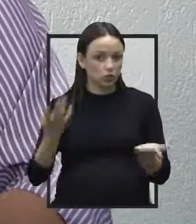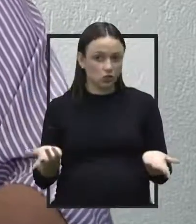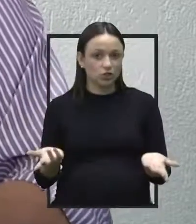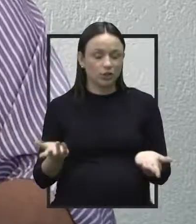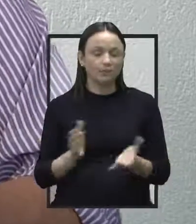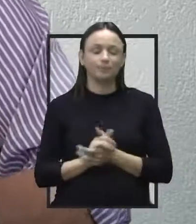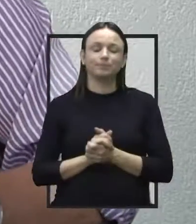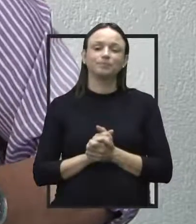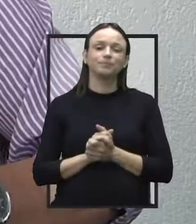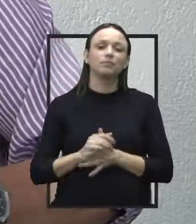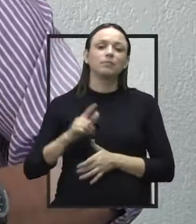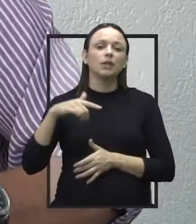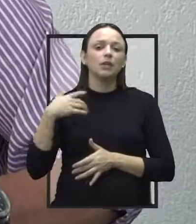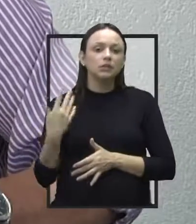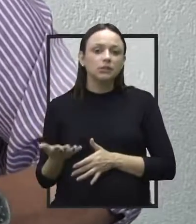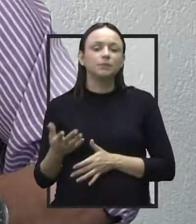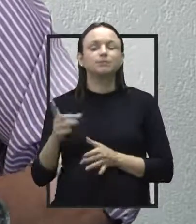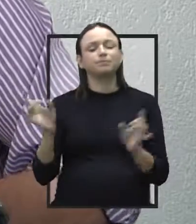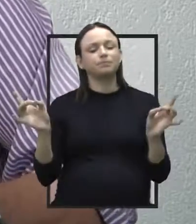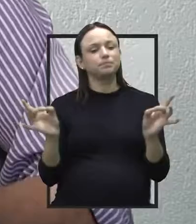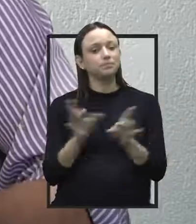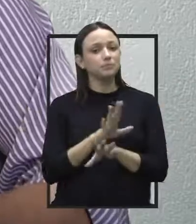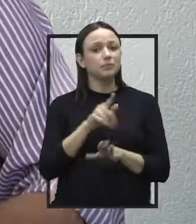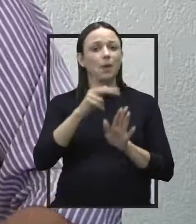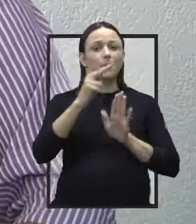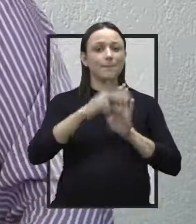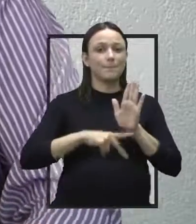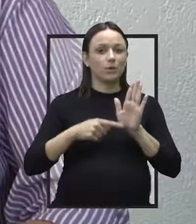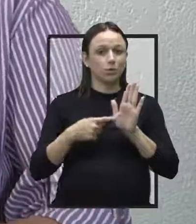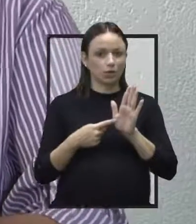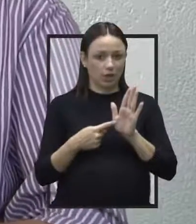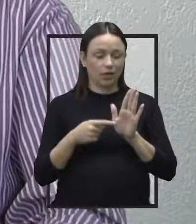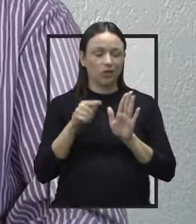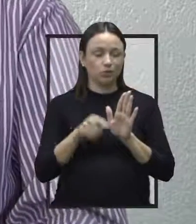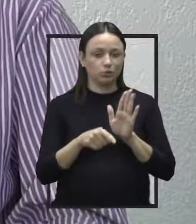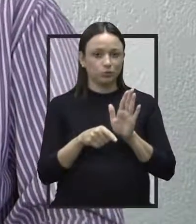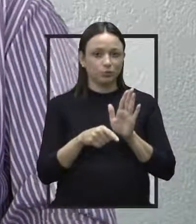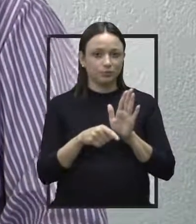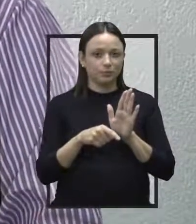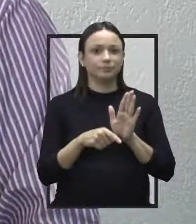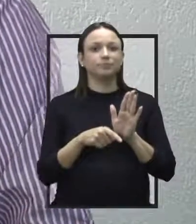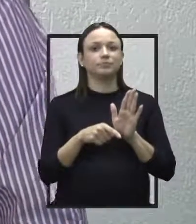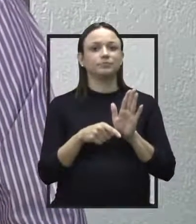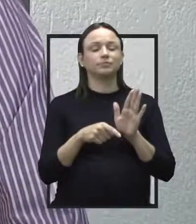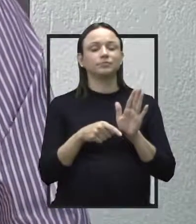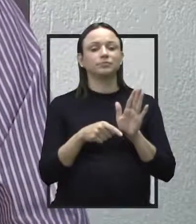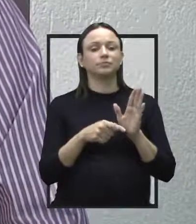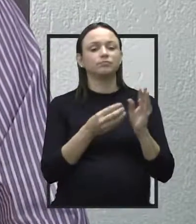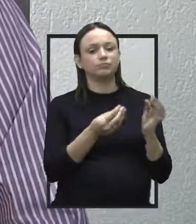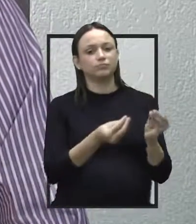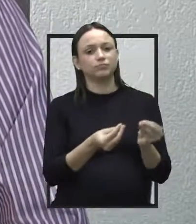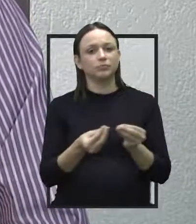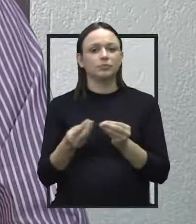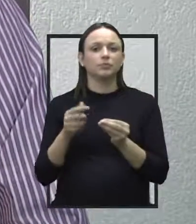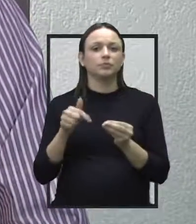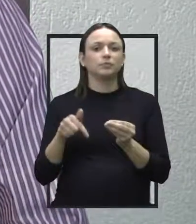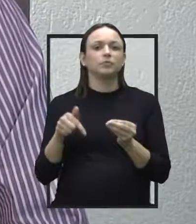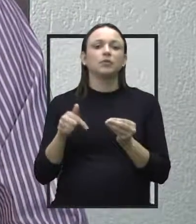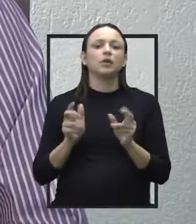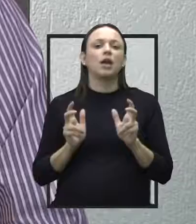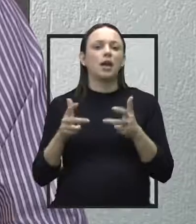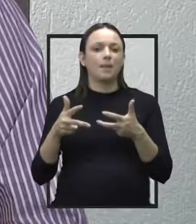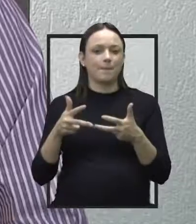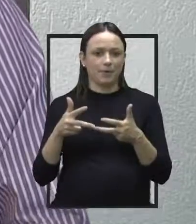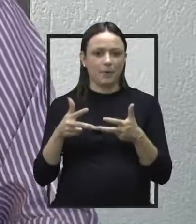tipo de coisa. Então, o que aconteceu? Nós terminamos o projeto, foi encaminhado aqui pela Câmara, por